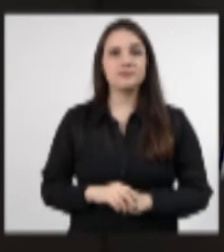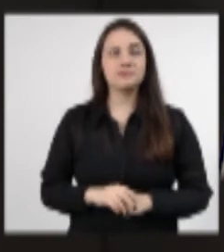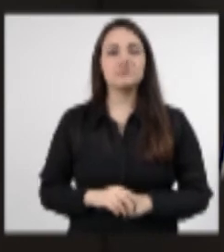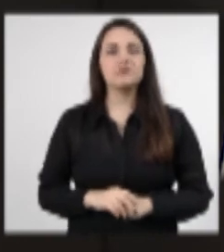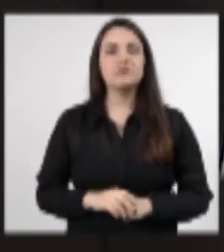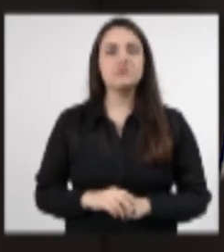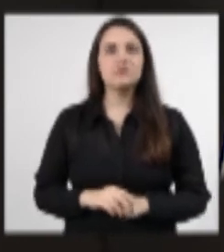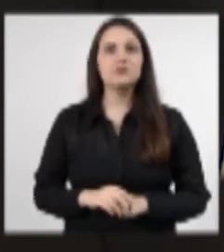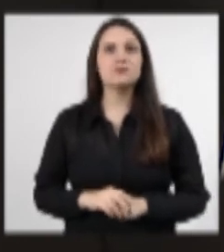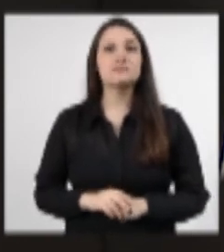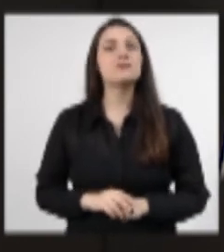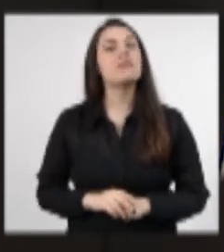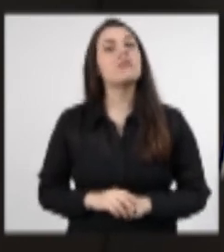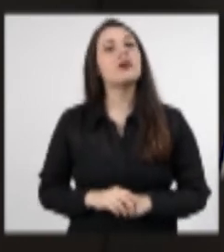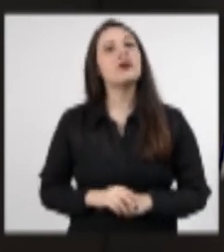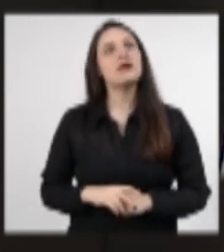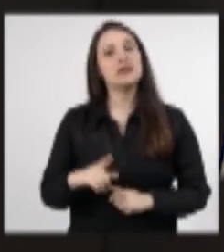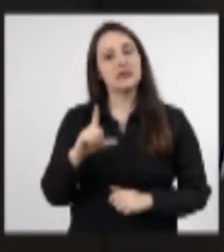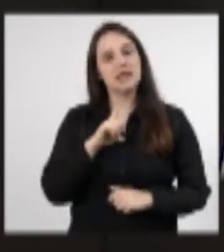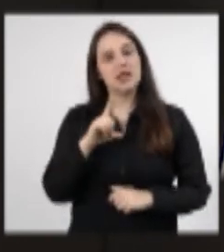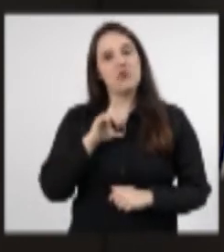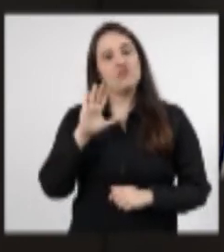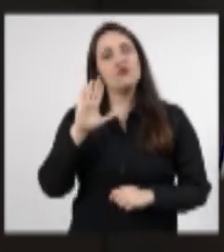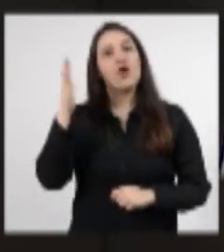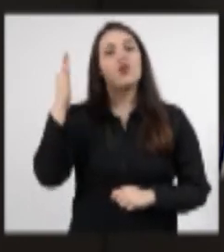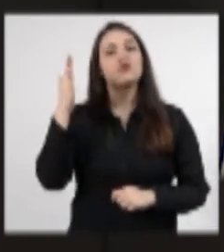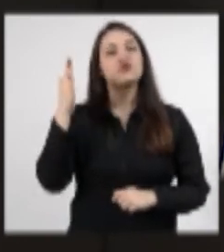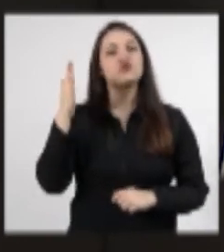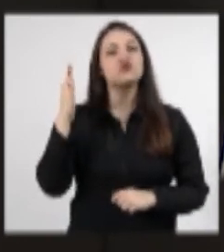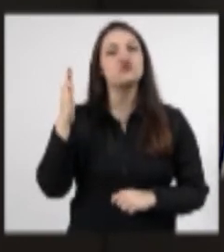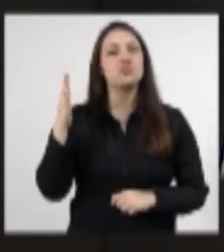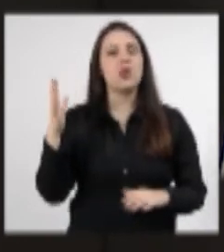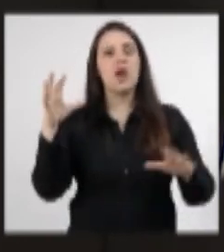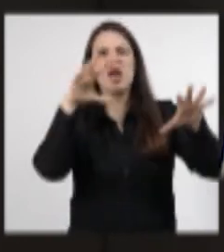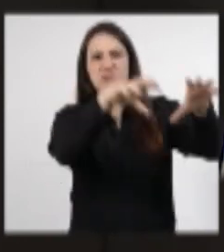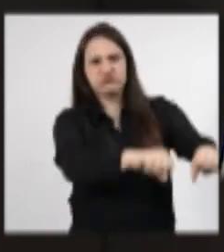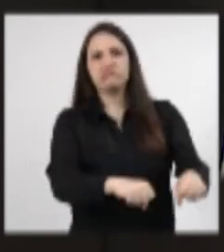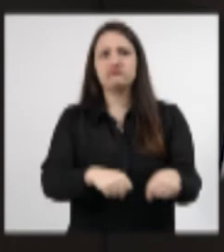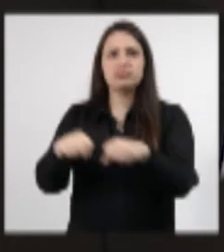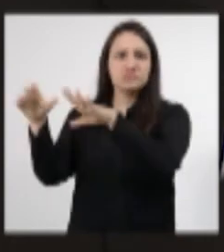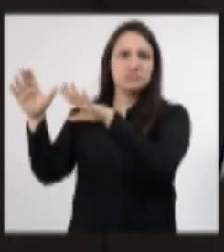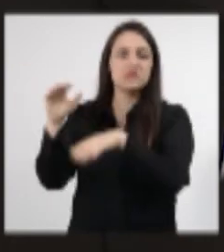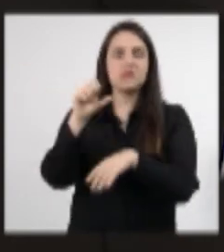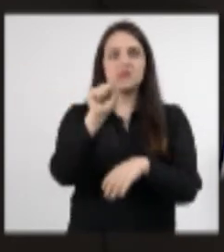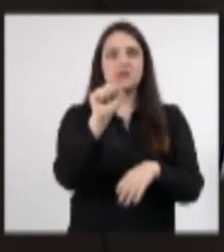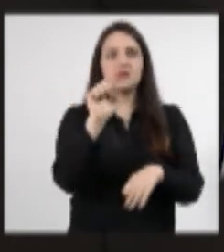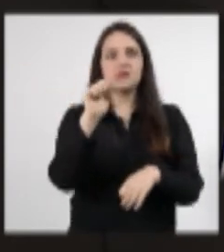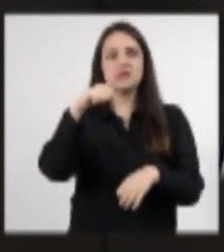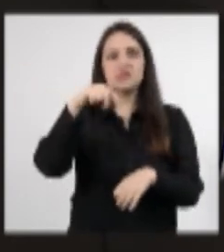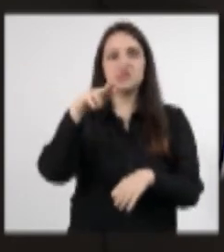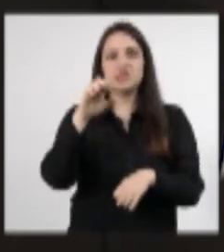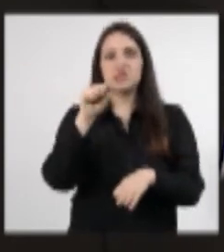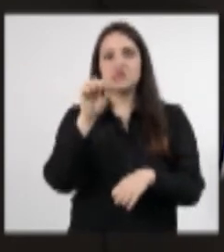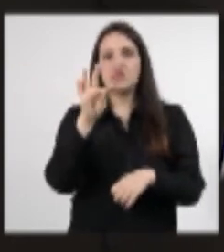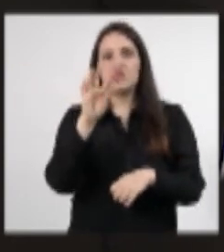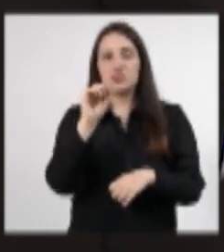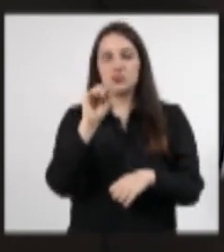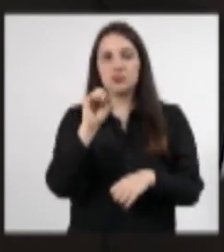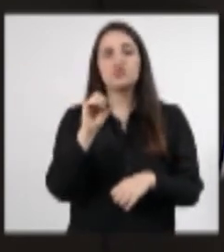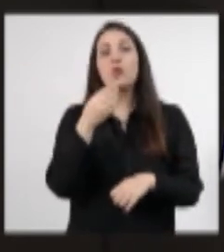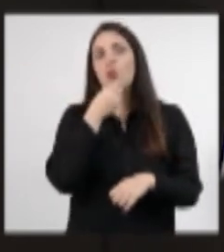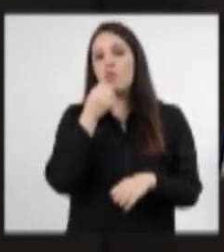caso de repercussão que foi um falso sequestro de um piloto, e esse caso tratado pela DECO, a própria Operação